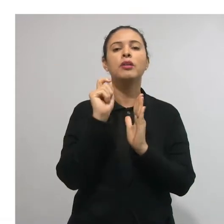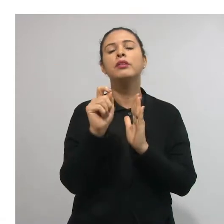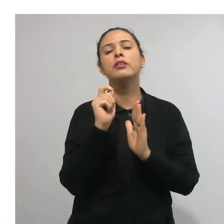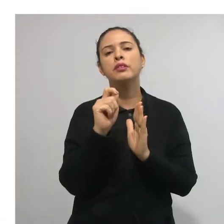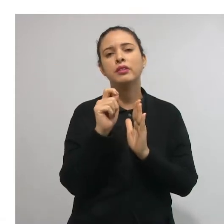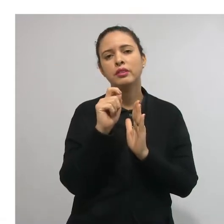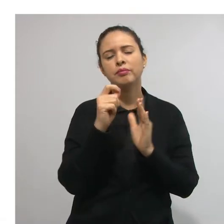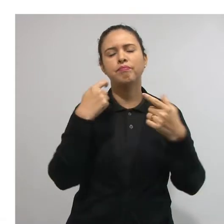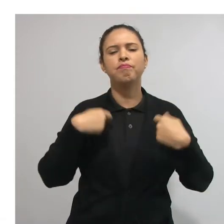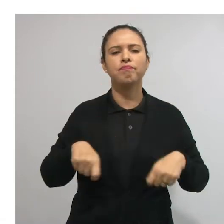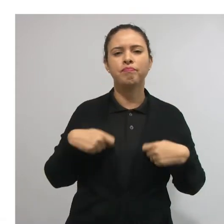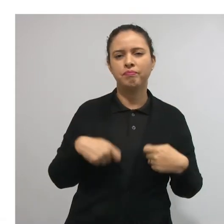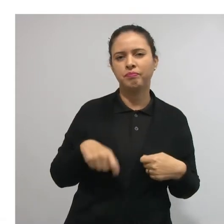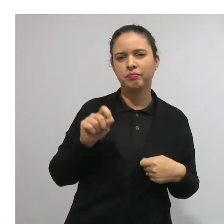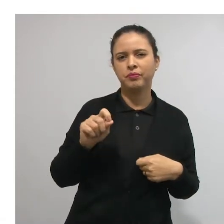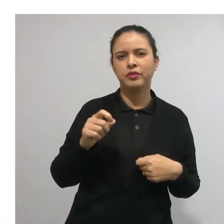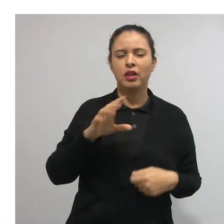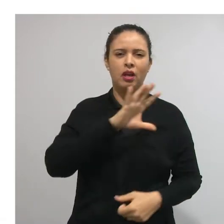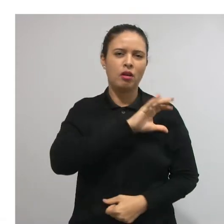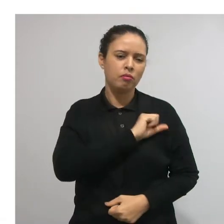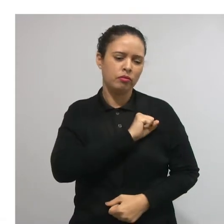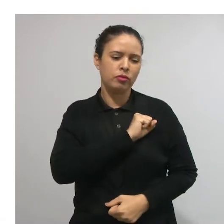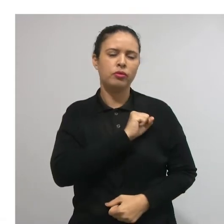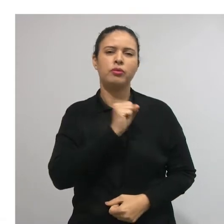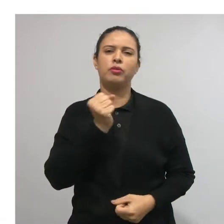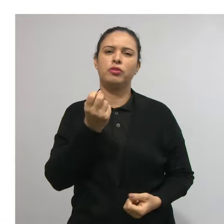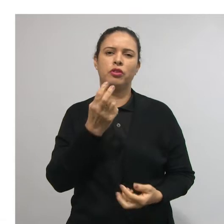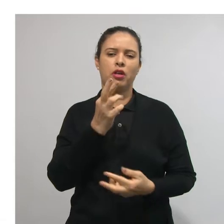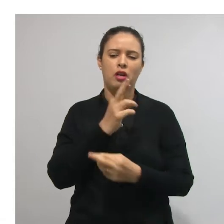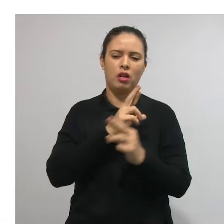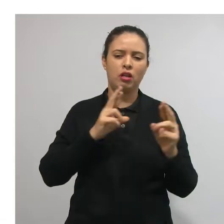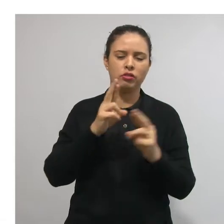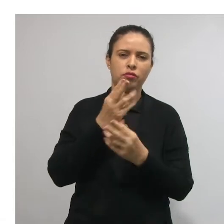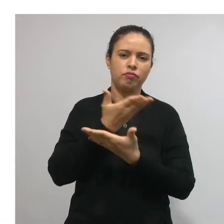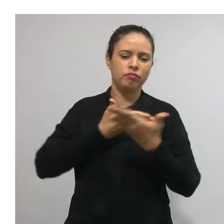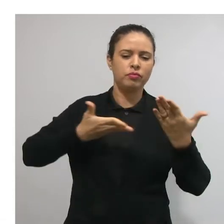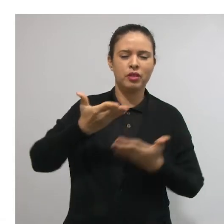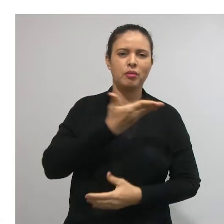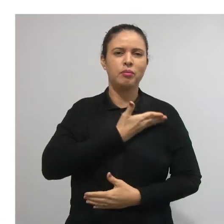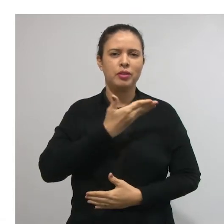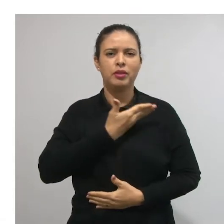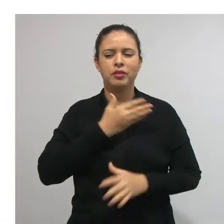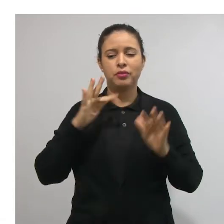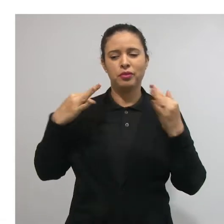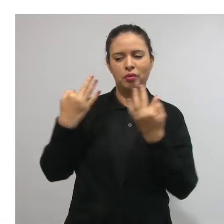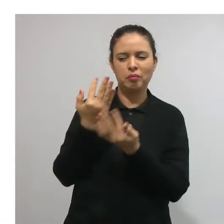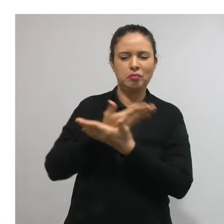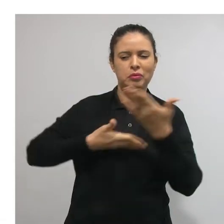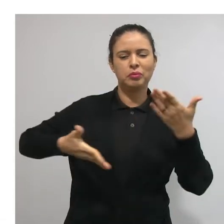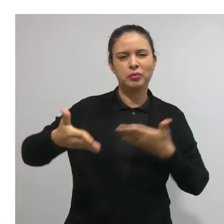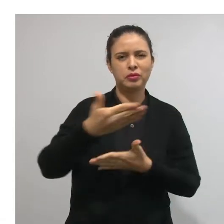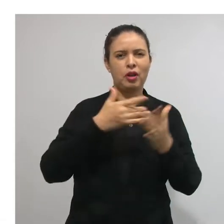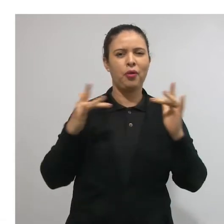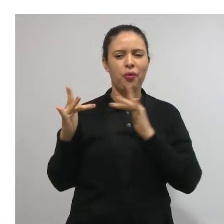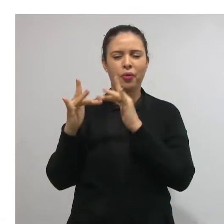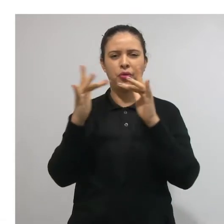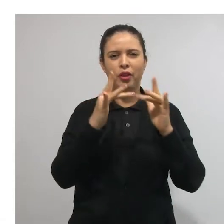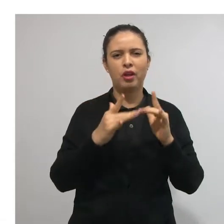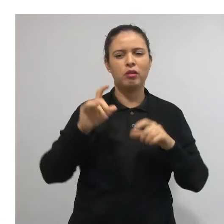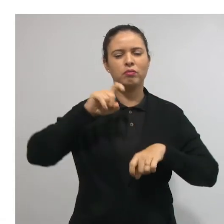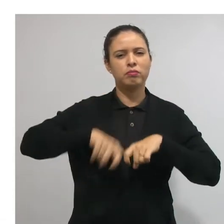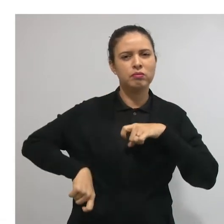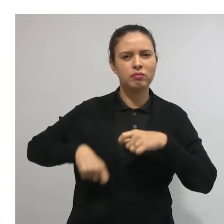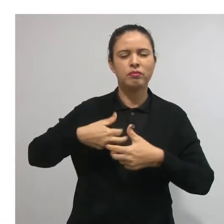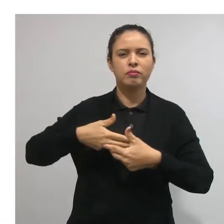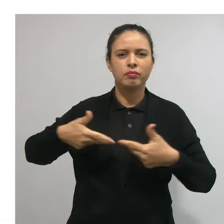atender uma próxima necessidade, que é a necessidade de amor e relacionamento, ou seja, preciso ter amigos, preciso ter família, ter intimidade